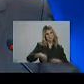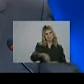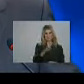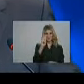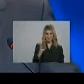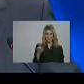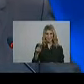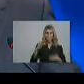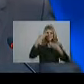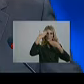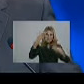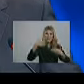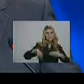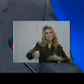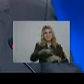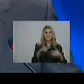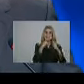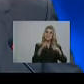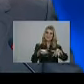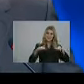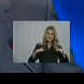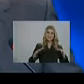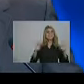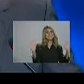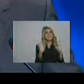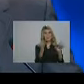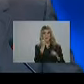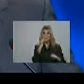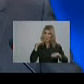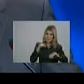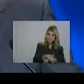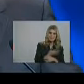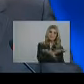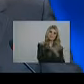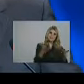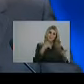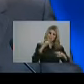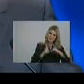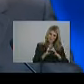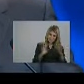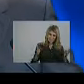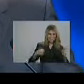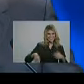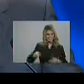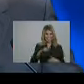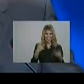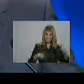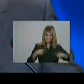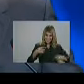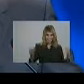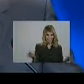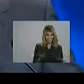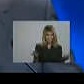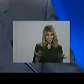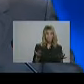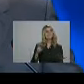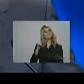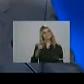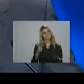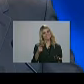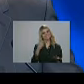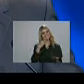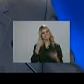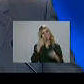candidatos na conta oficial da Band Rio, no aplicativo Periscope. Cada candidato terá 2 minutos para a despedida.